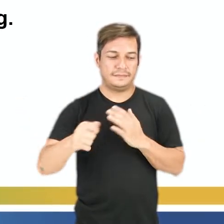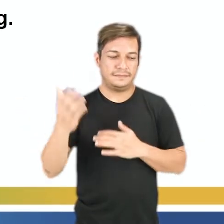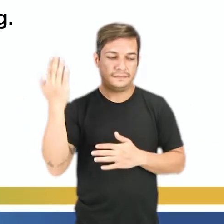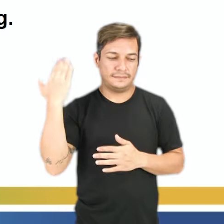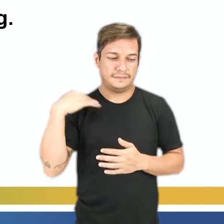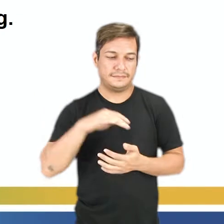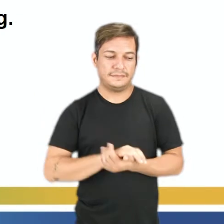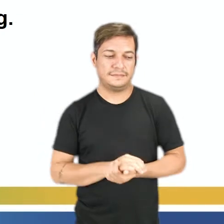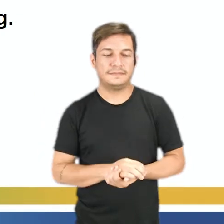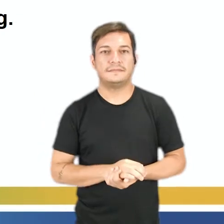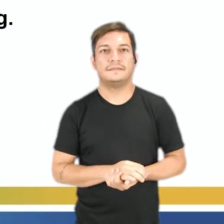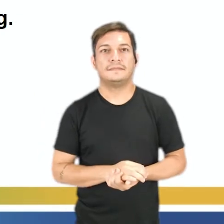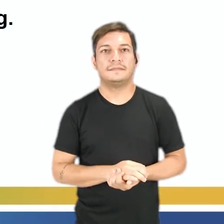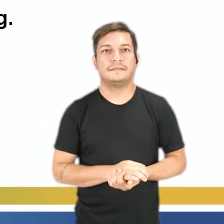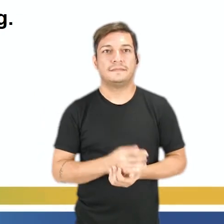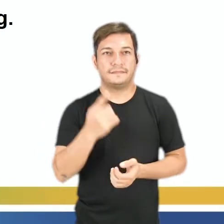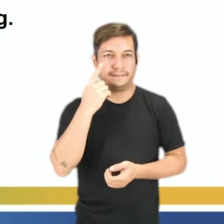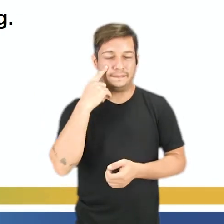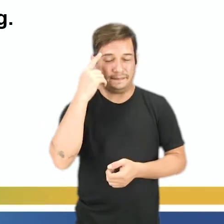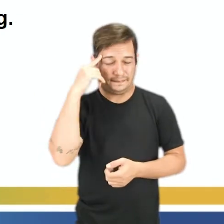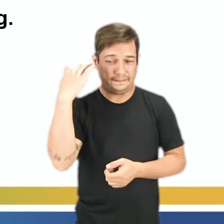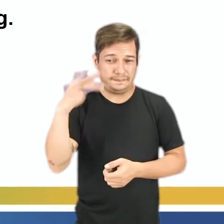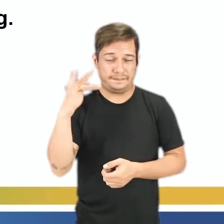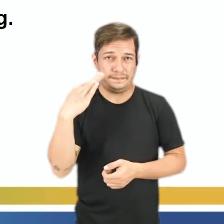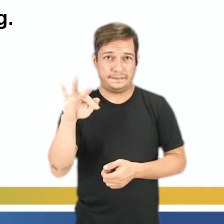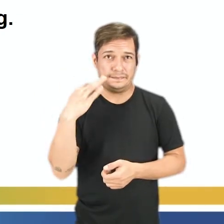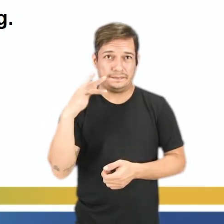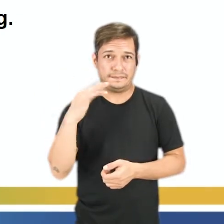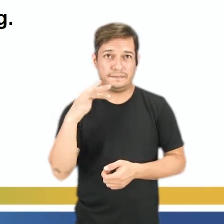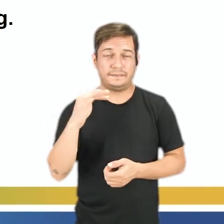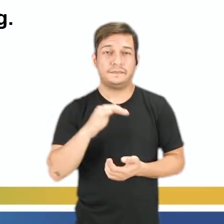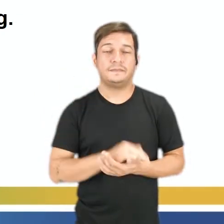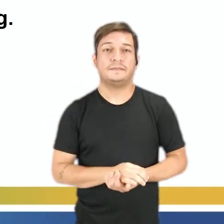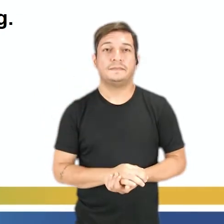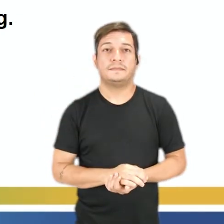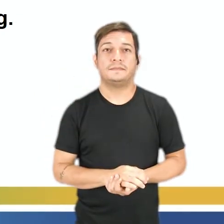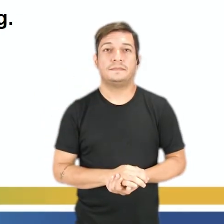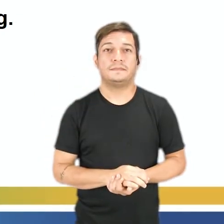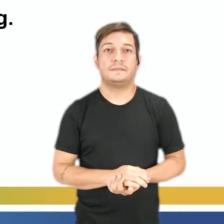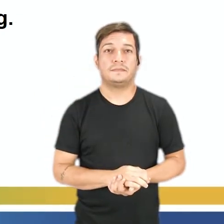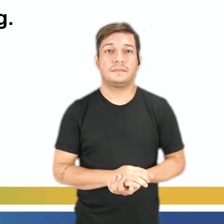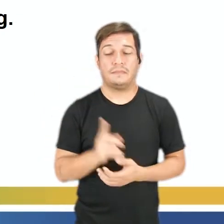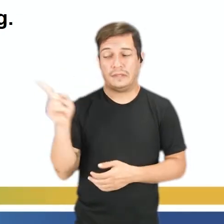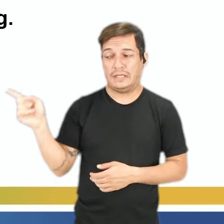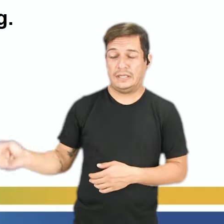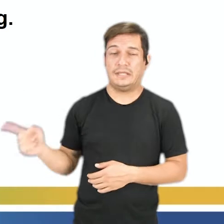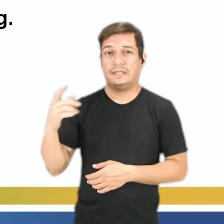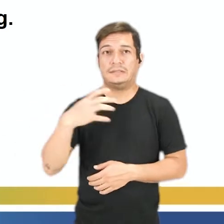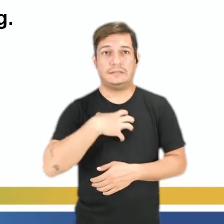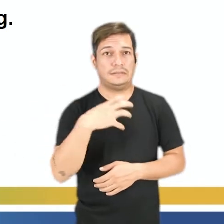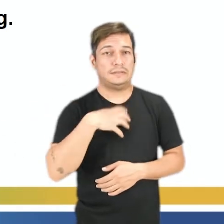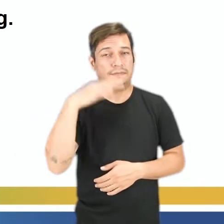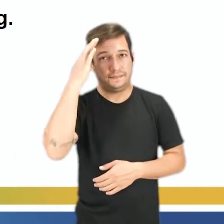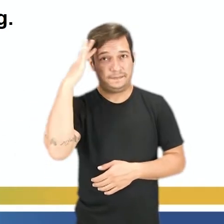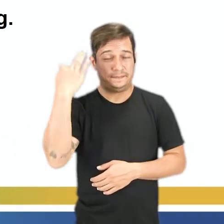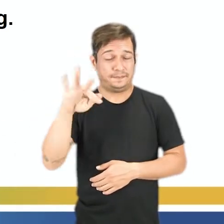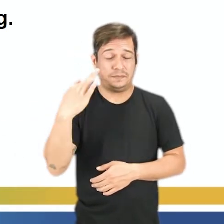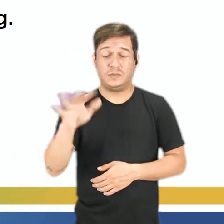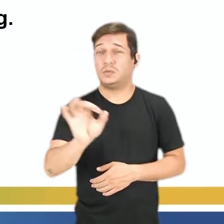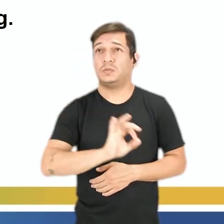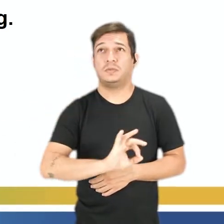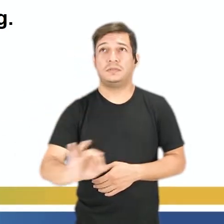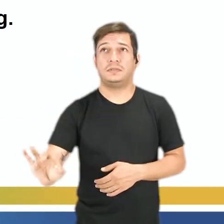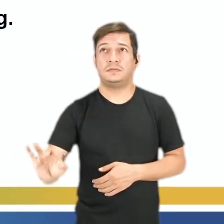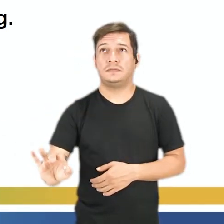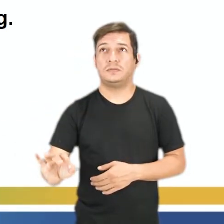E esse garoto aí? Esse garoto está com dor de cabeça, né? Então, eu digo, ele estava com uma dor de cabeça